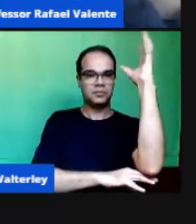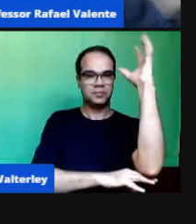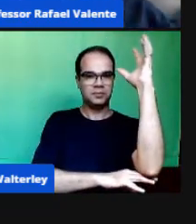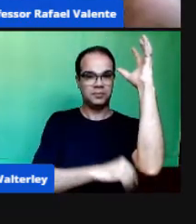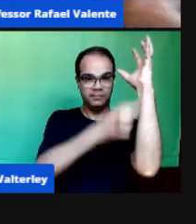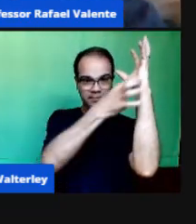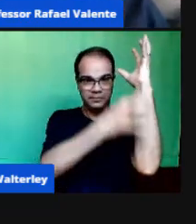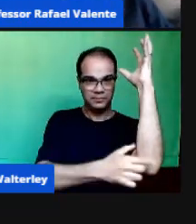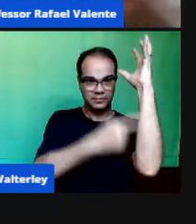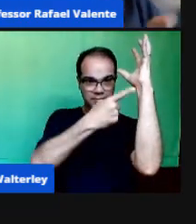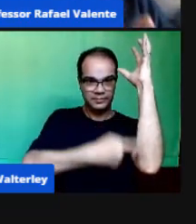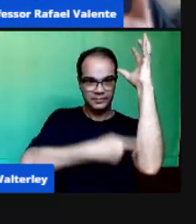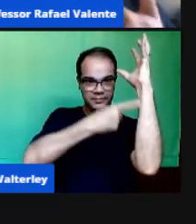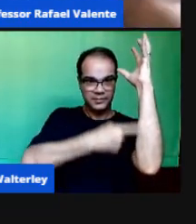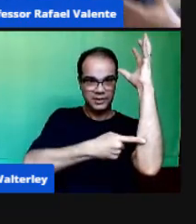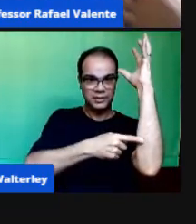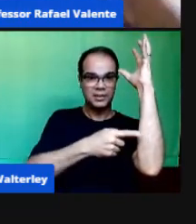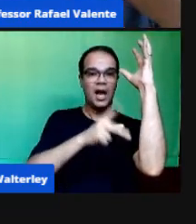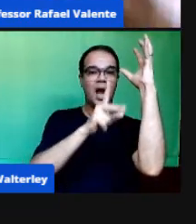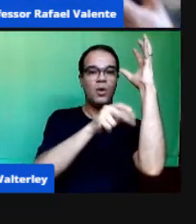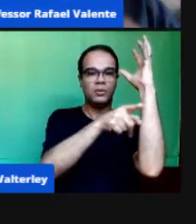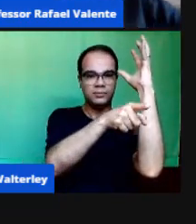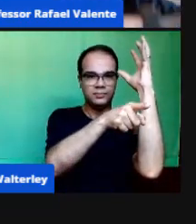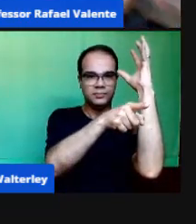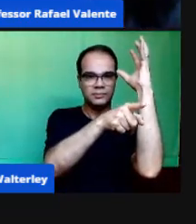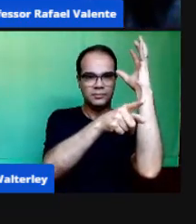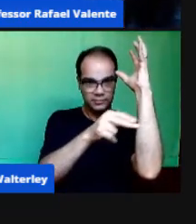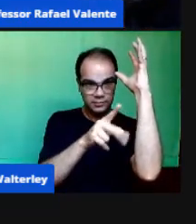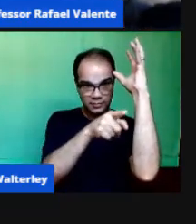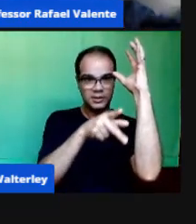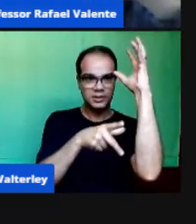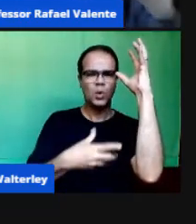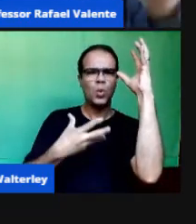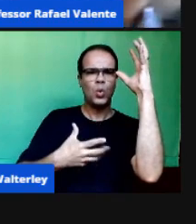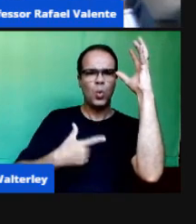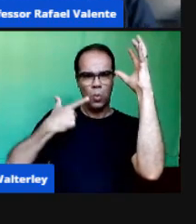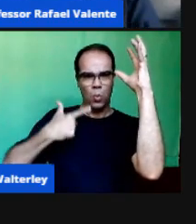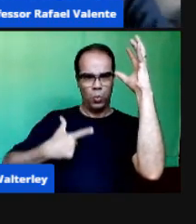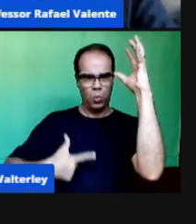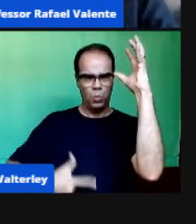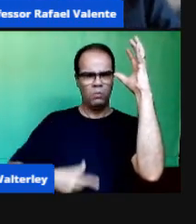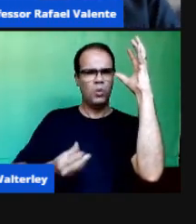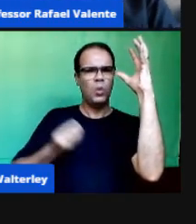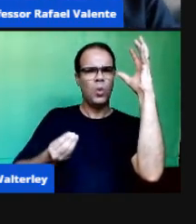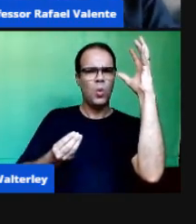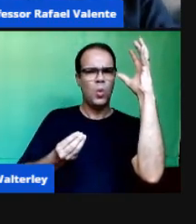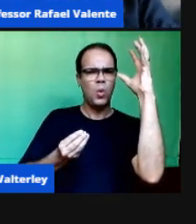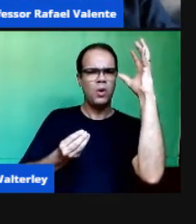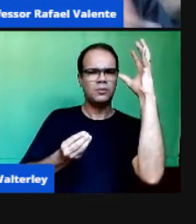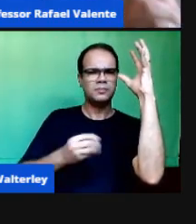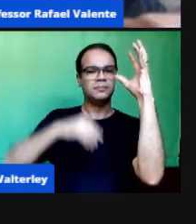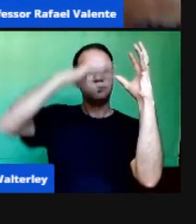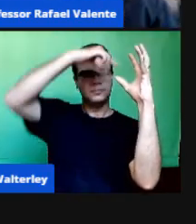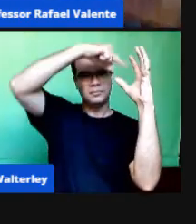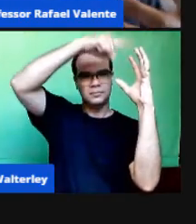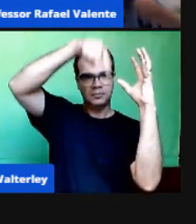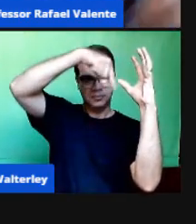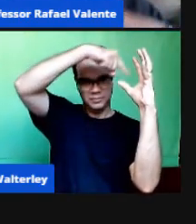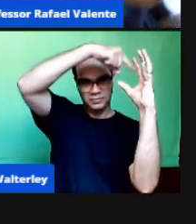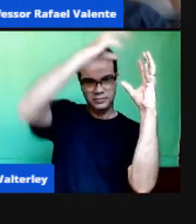sou, como eu estou me construindo, a minha identidade. E a copa da árvore seria a minha